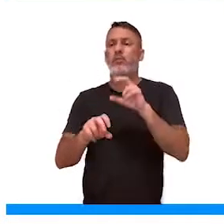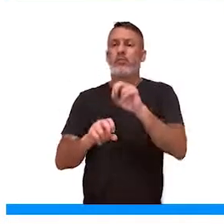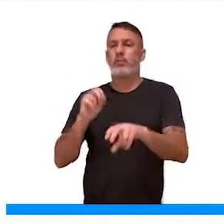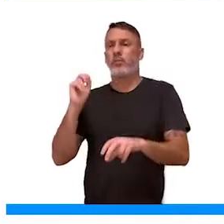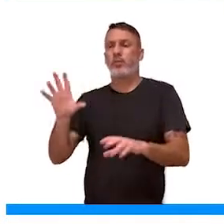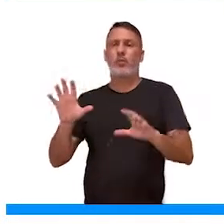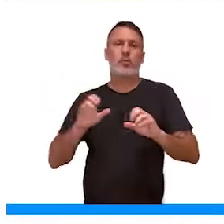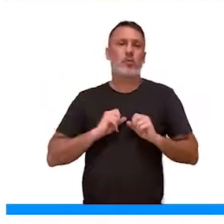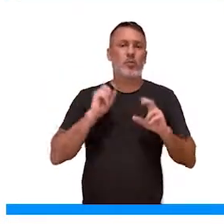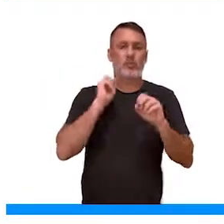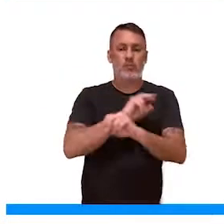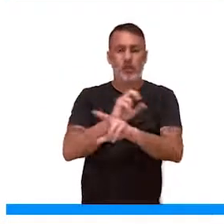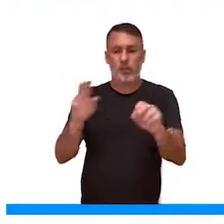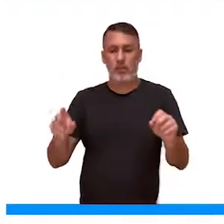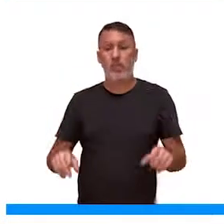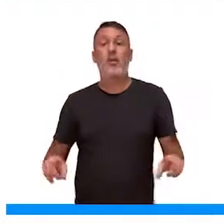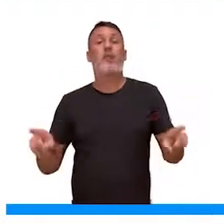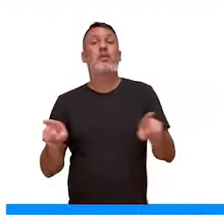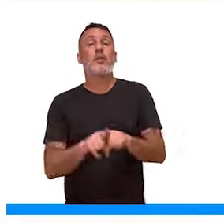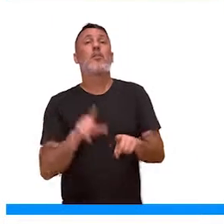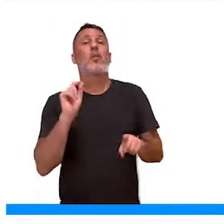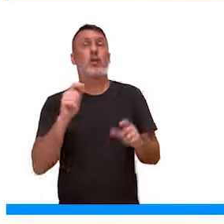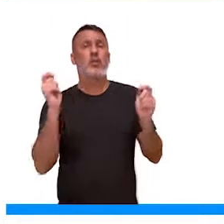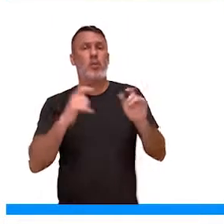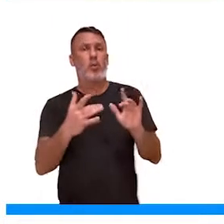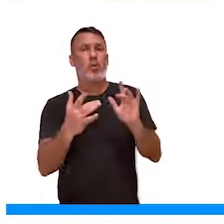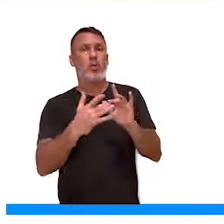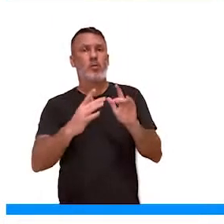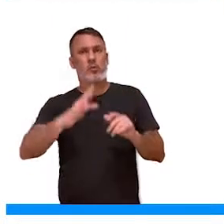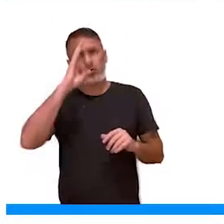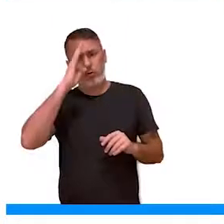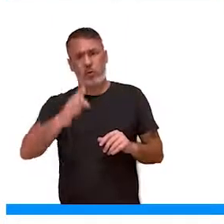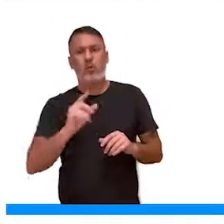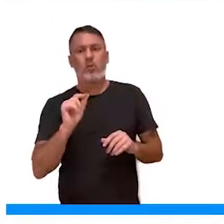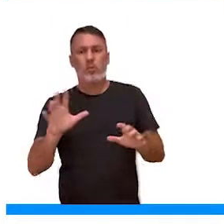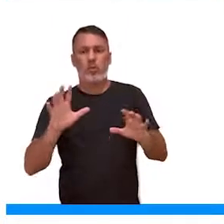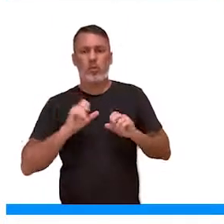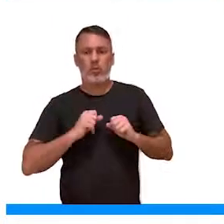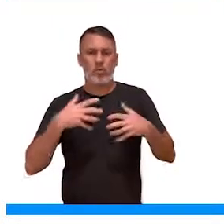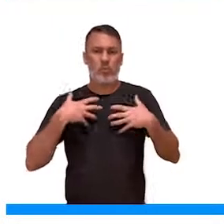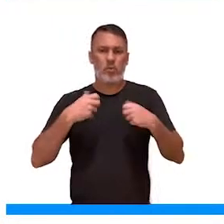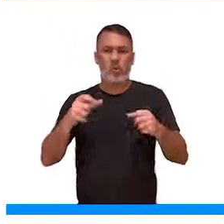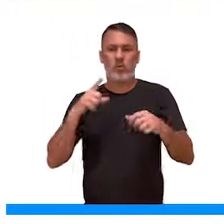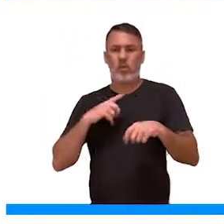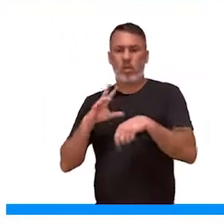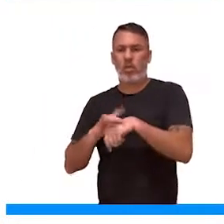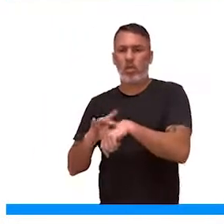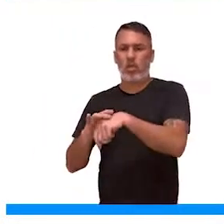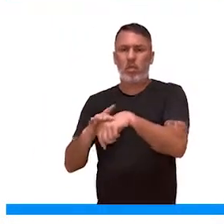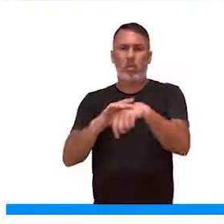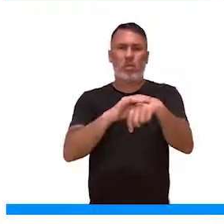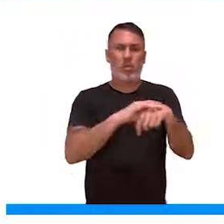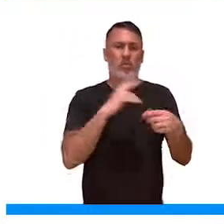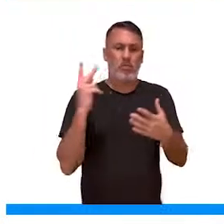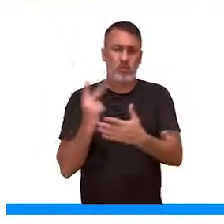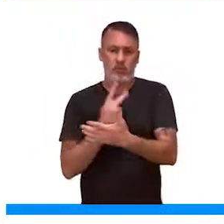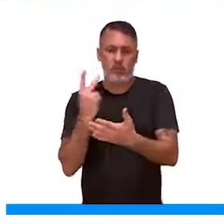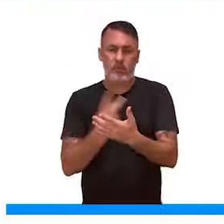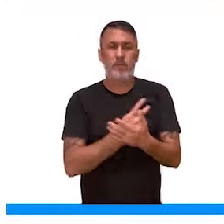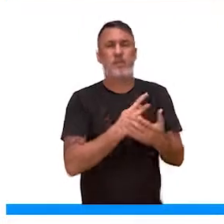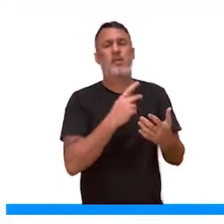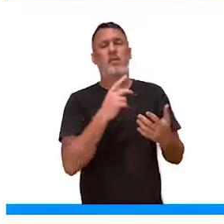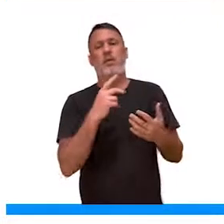ou contagiosas. E elas podem ser de contato direto, que é aquelas que se adquirem diretamente em contato com o